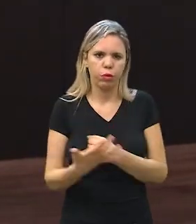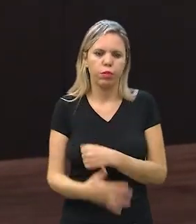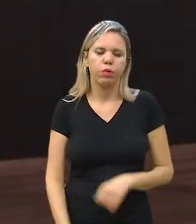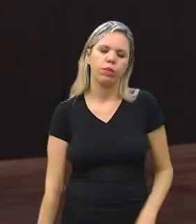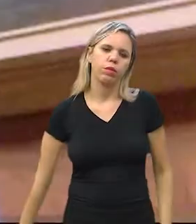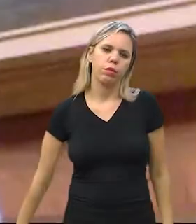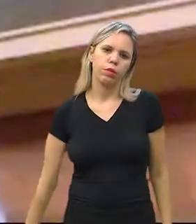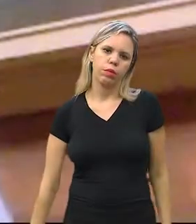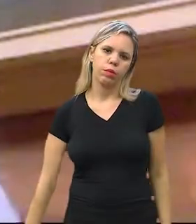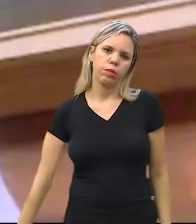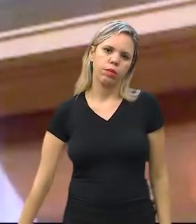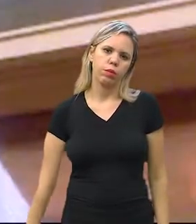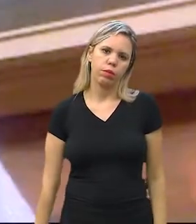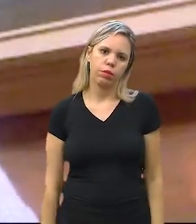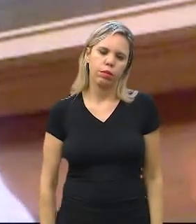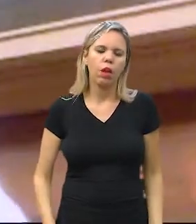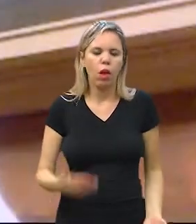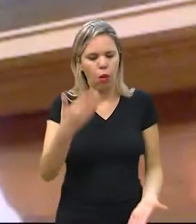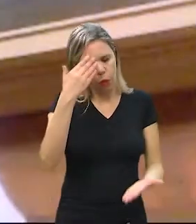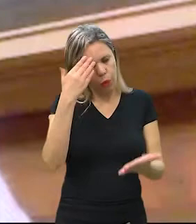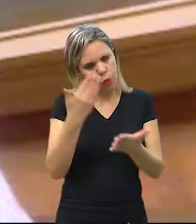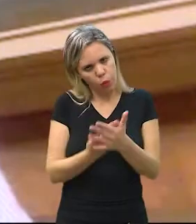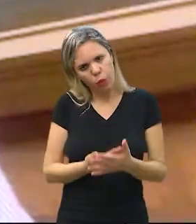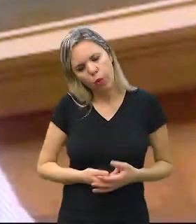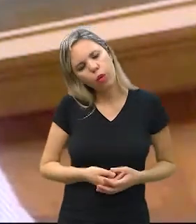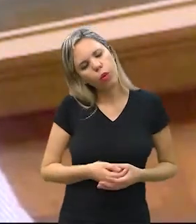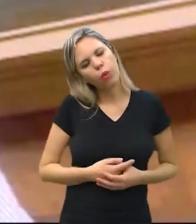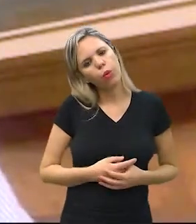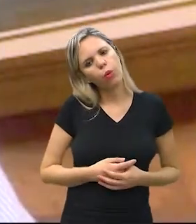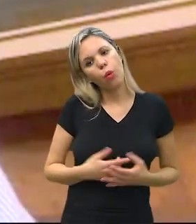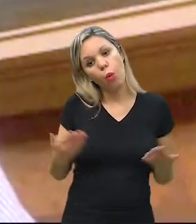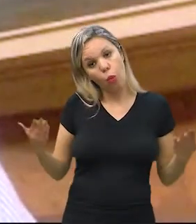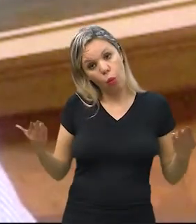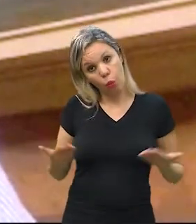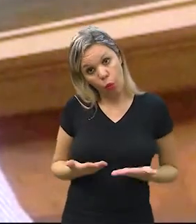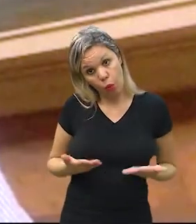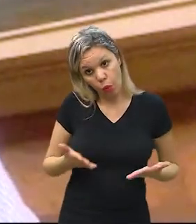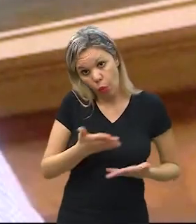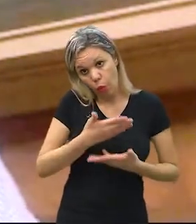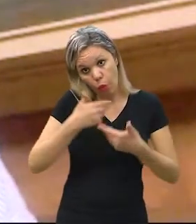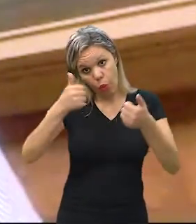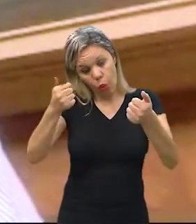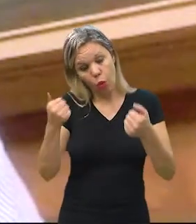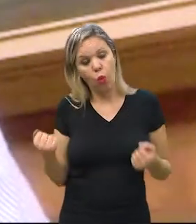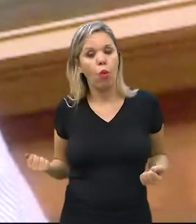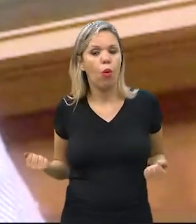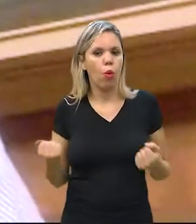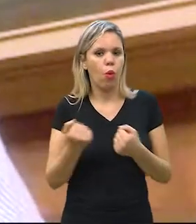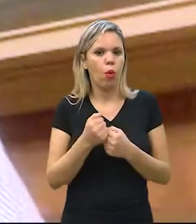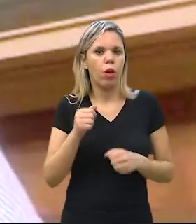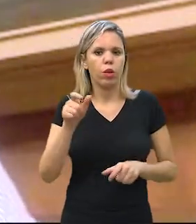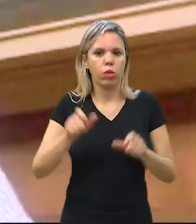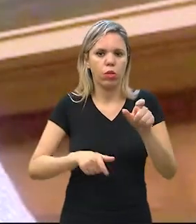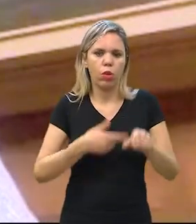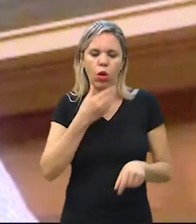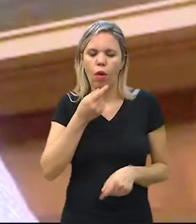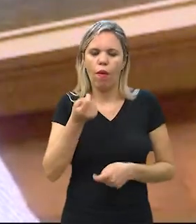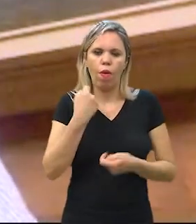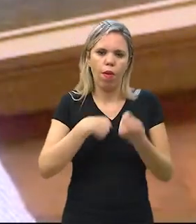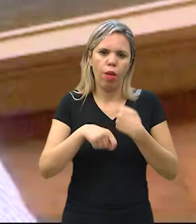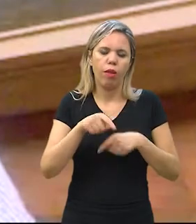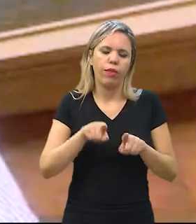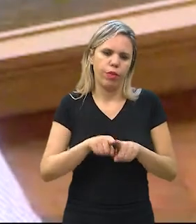de pandemia? Mina, eu acredito que hoje é a melhor ferramenta que os homens e mulheres